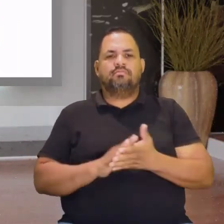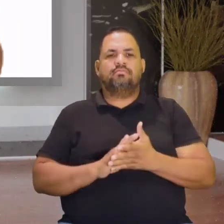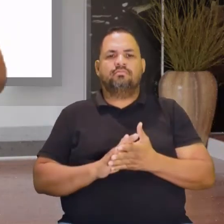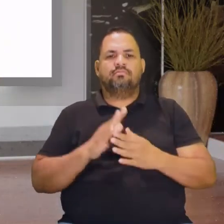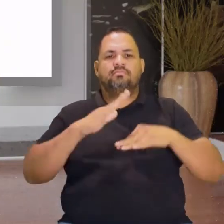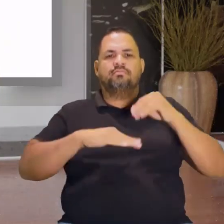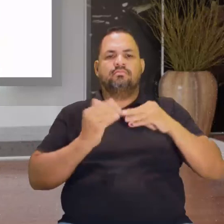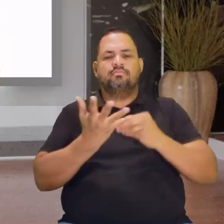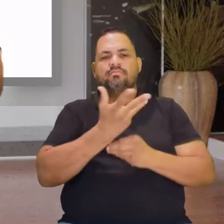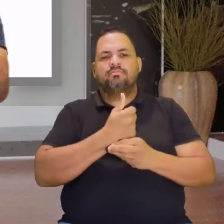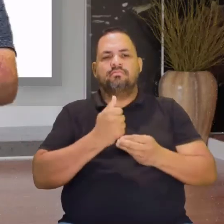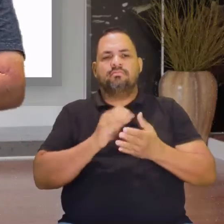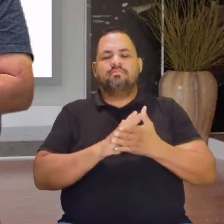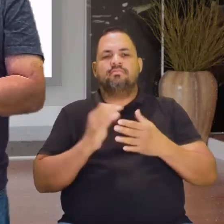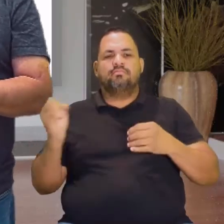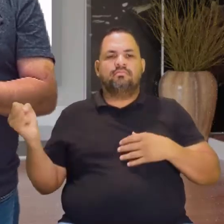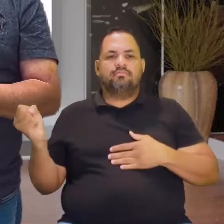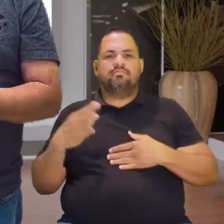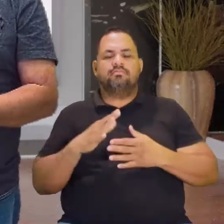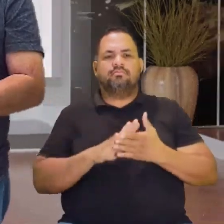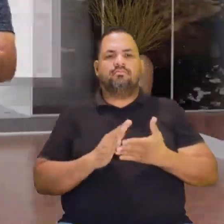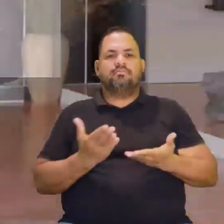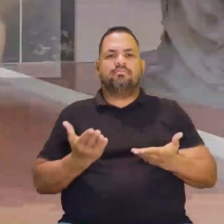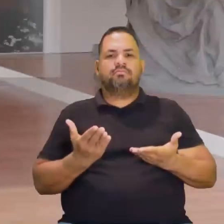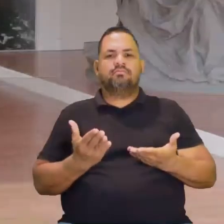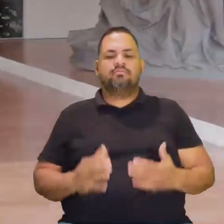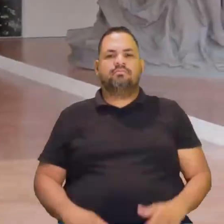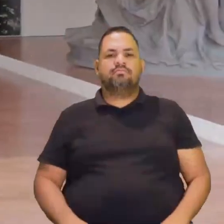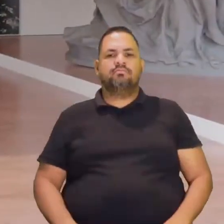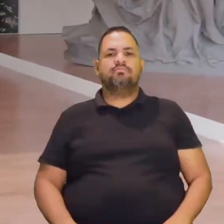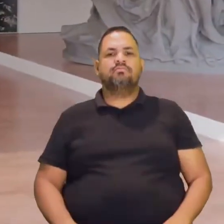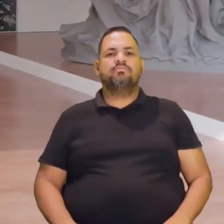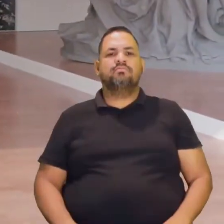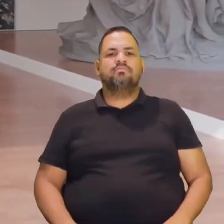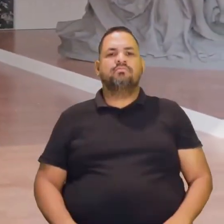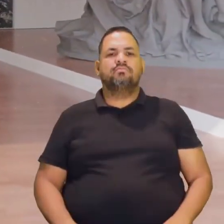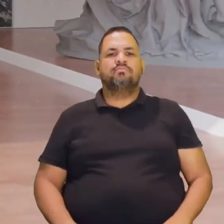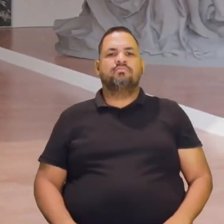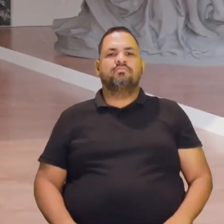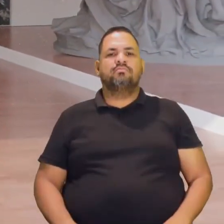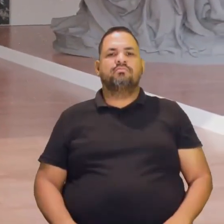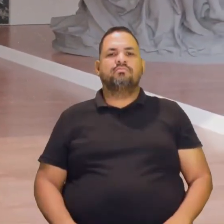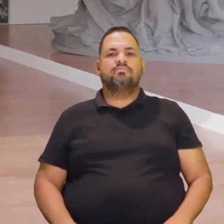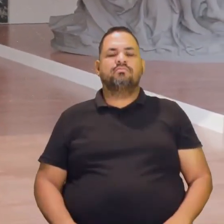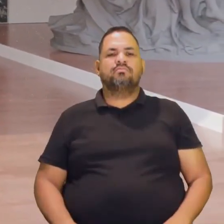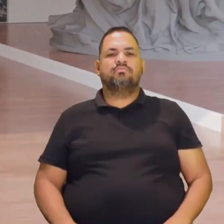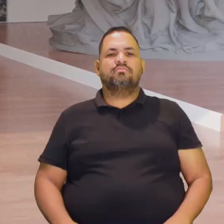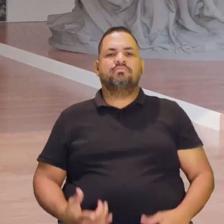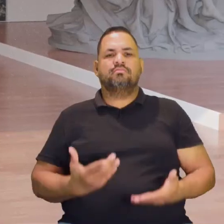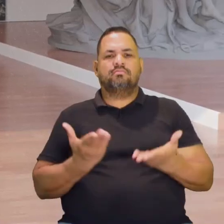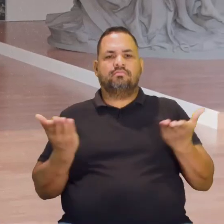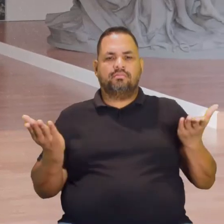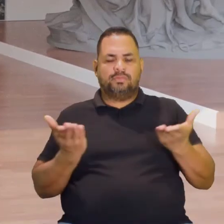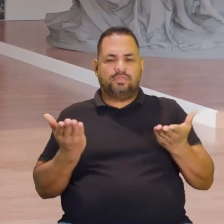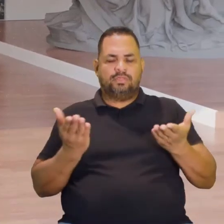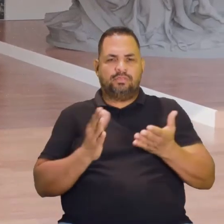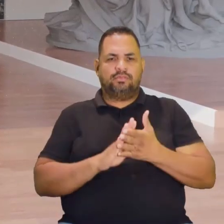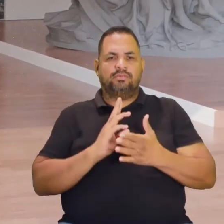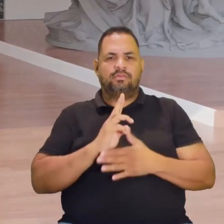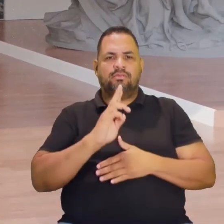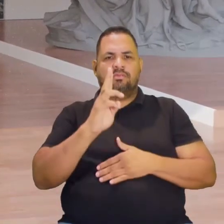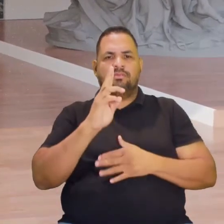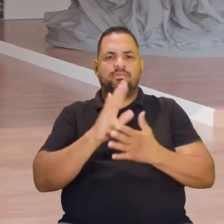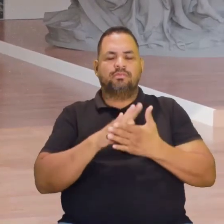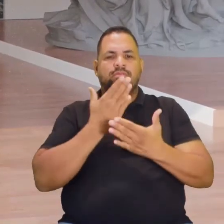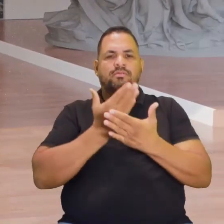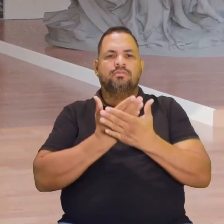esses artistas da arte moderna. Então, estudante, o nosso tópico de hoje. Vamos dar continuidade